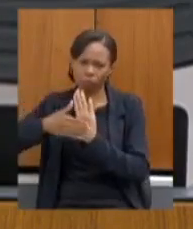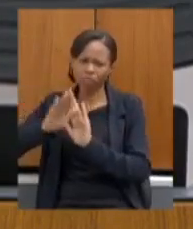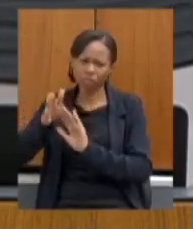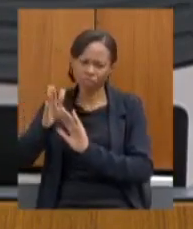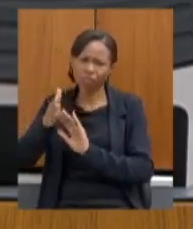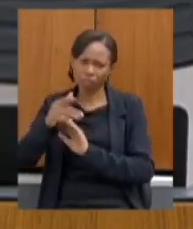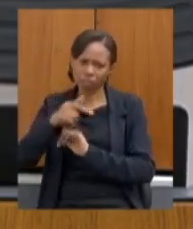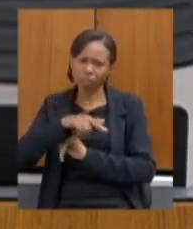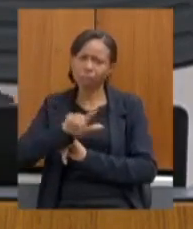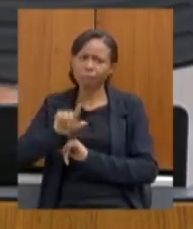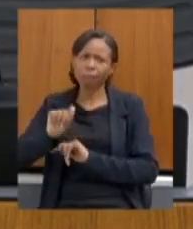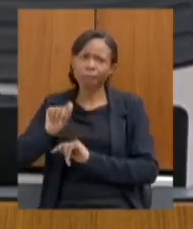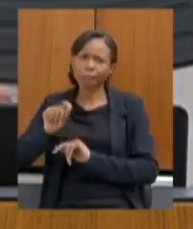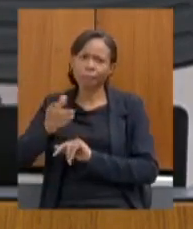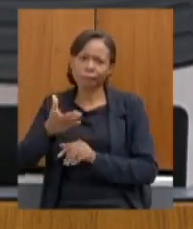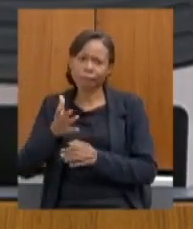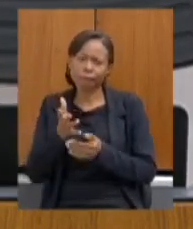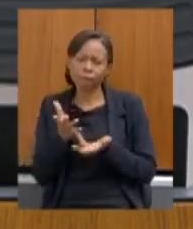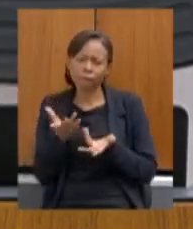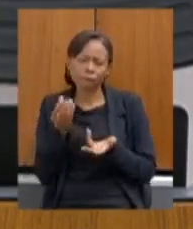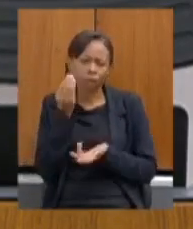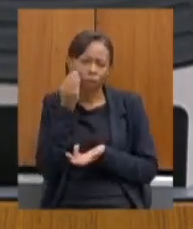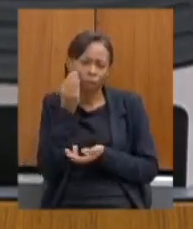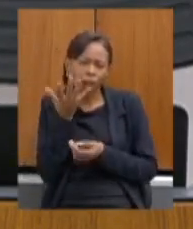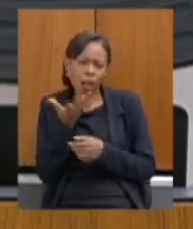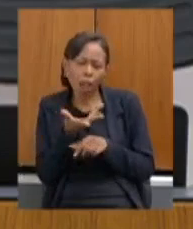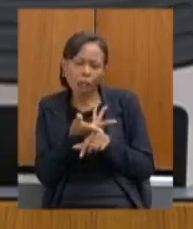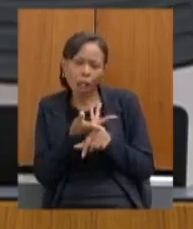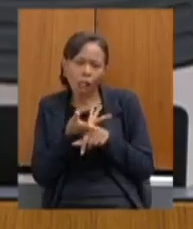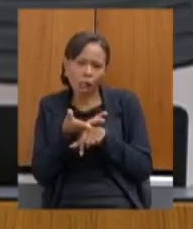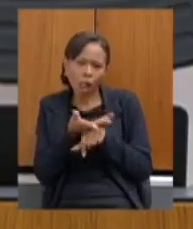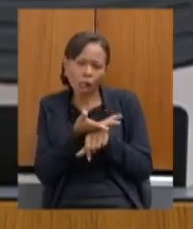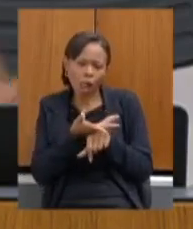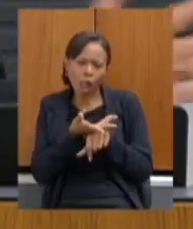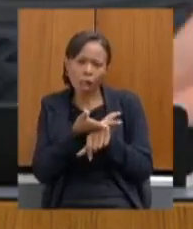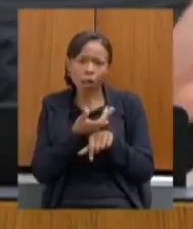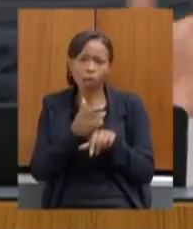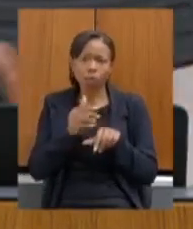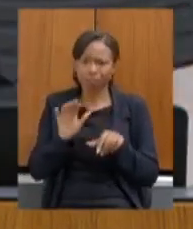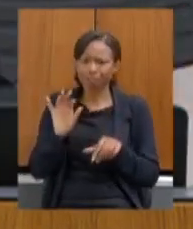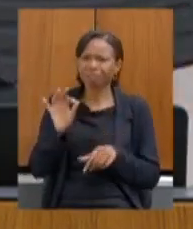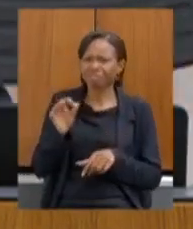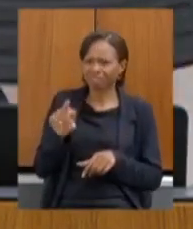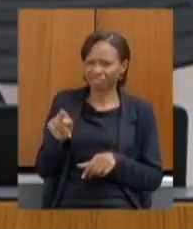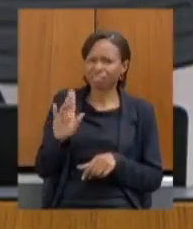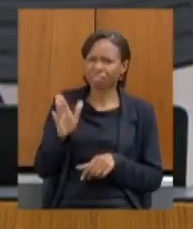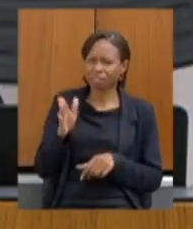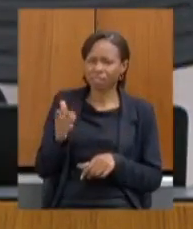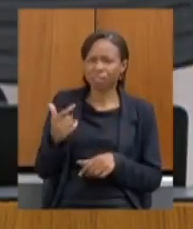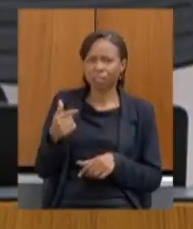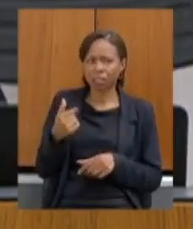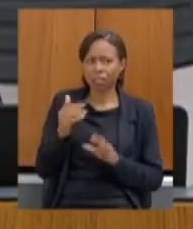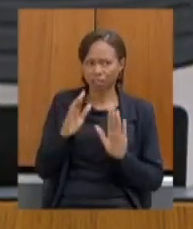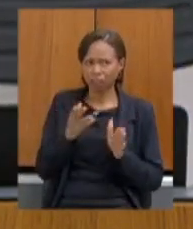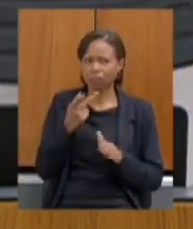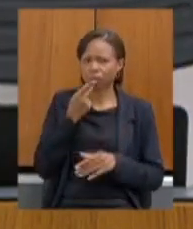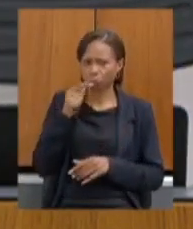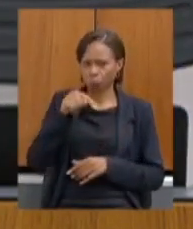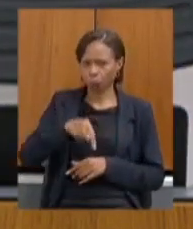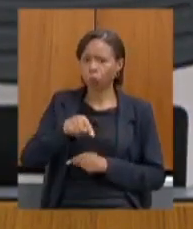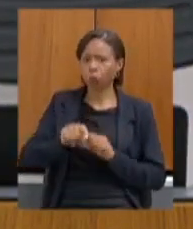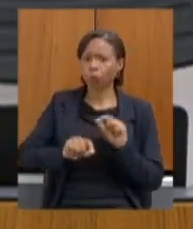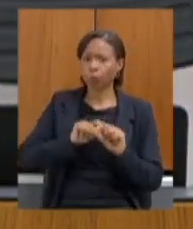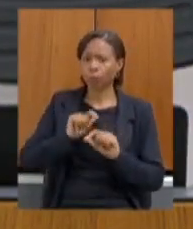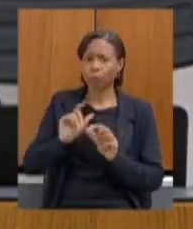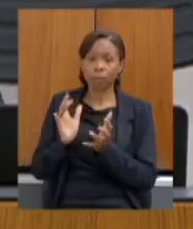que vai barganhando, com certeza absoluta, e foi falado aqui também, não só na questão de